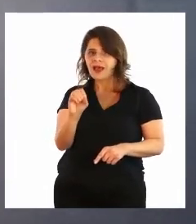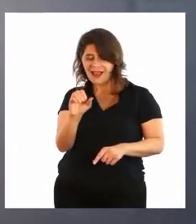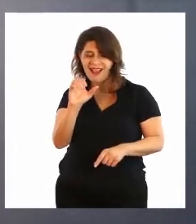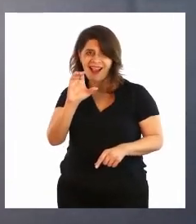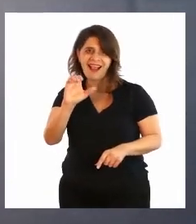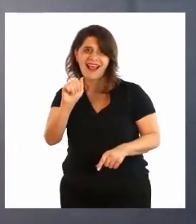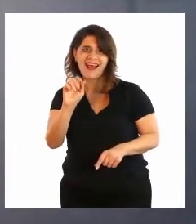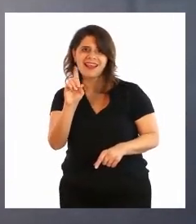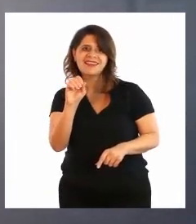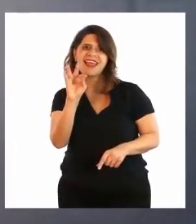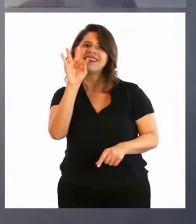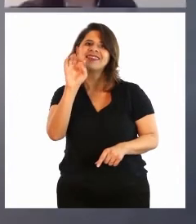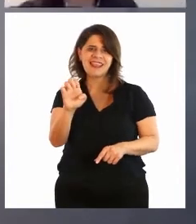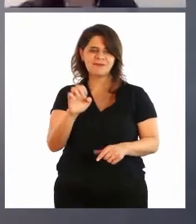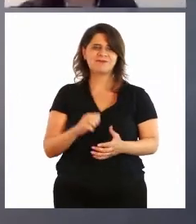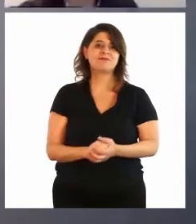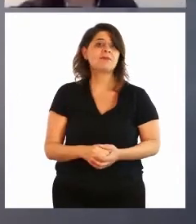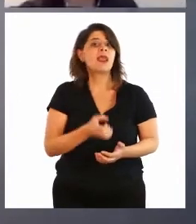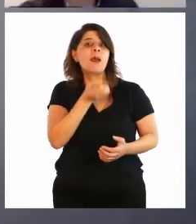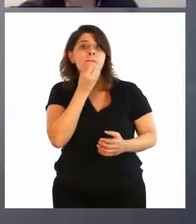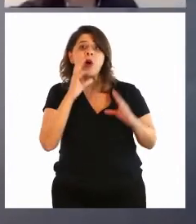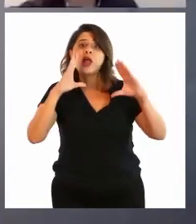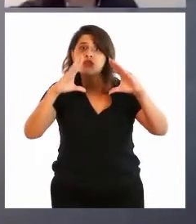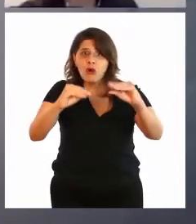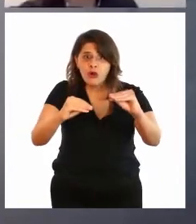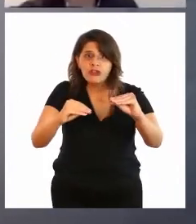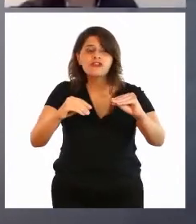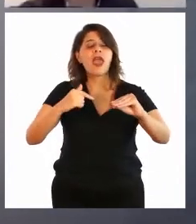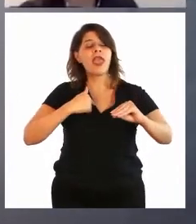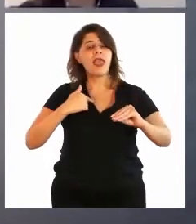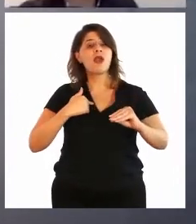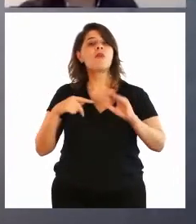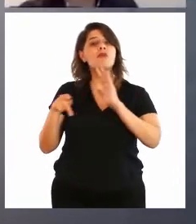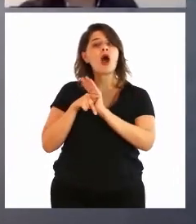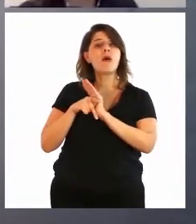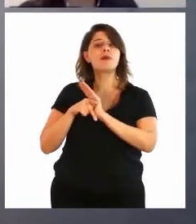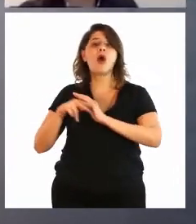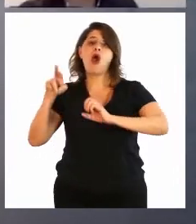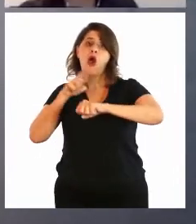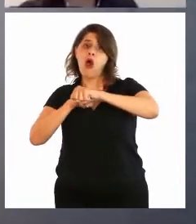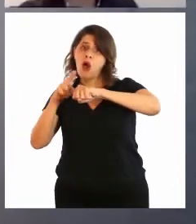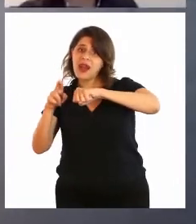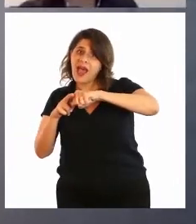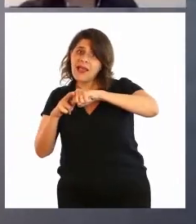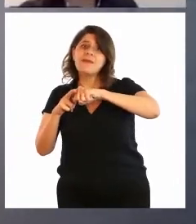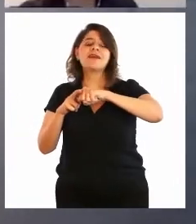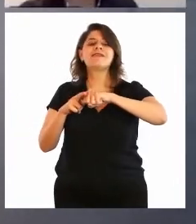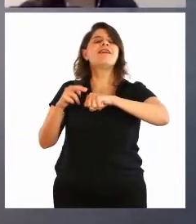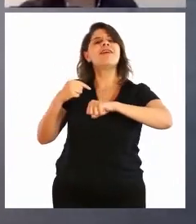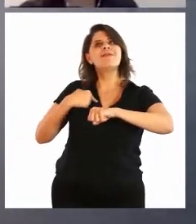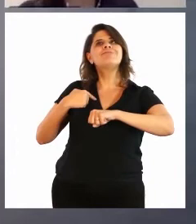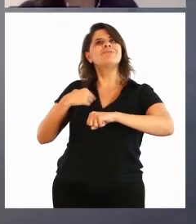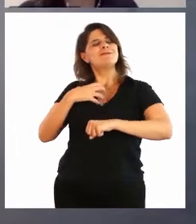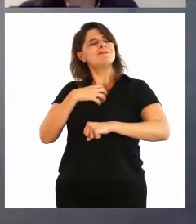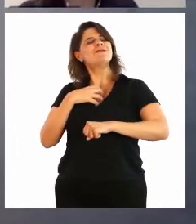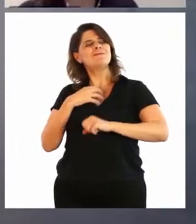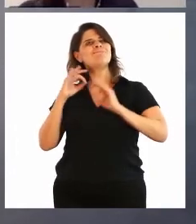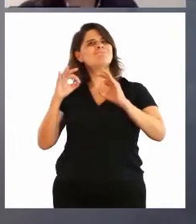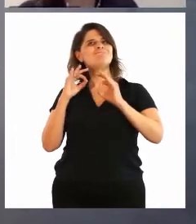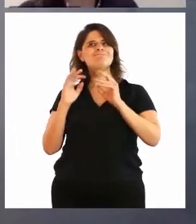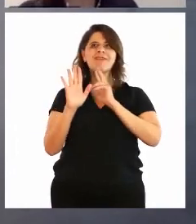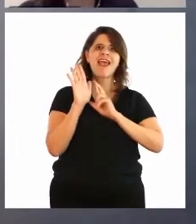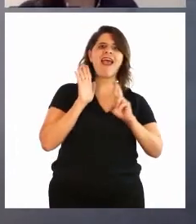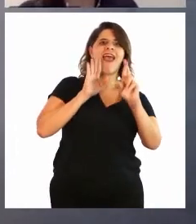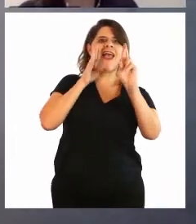Roraima, me sinto representada pelo artista Gustavo Caboclo. Legal, obrigado, Rosiane.